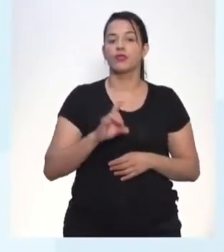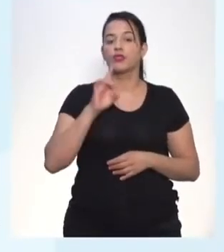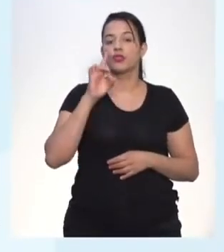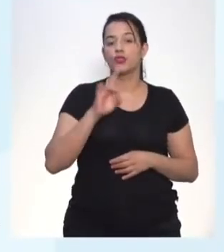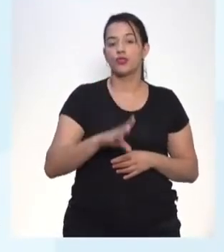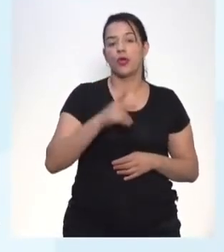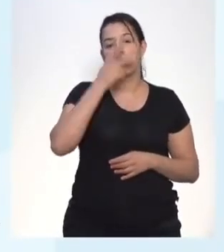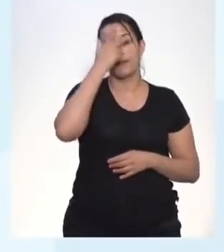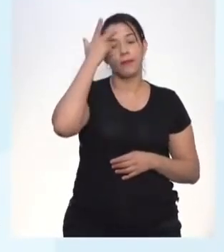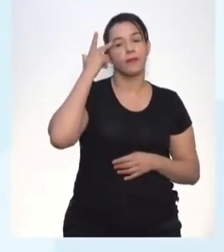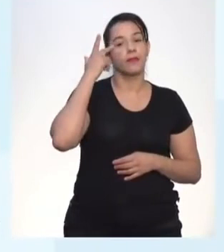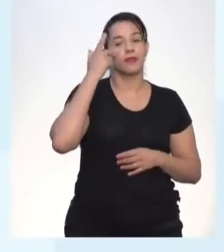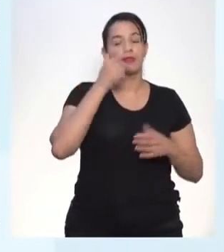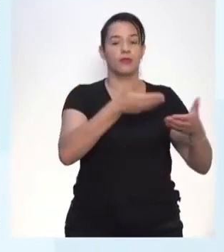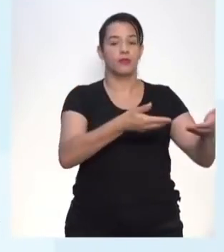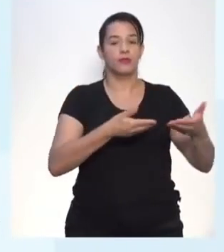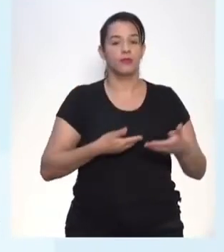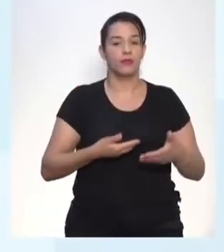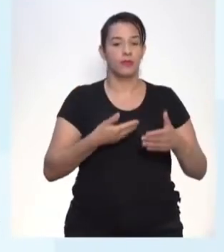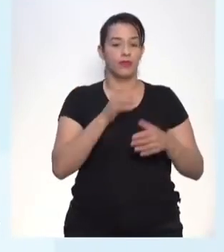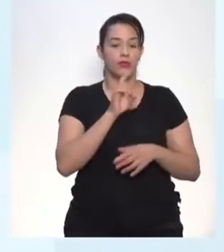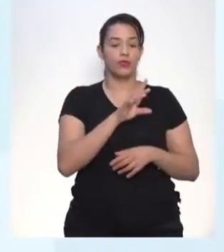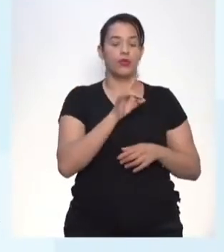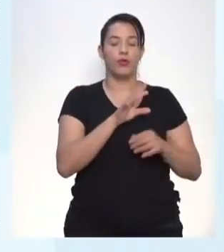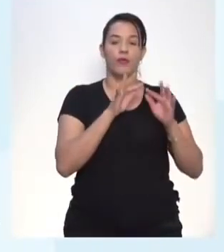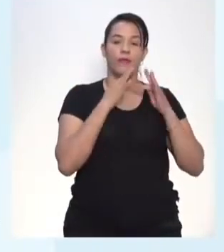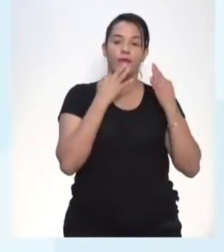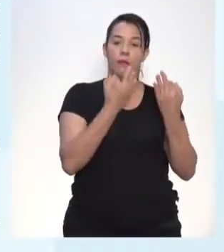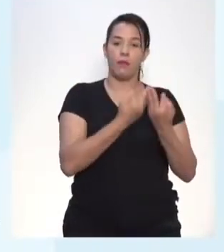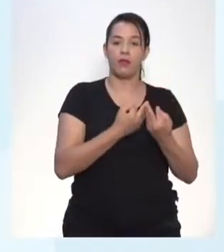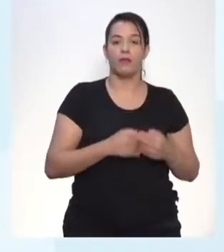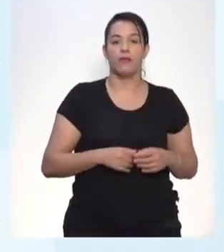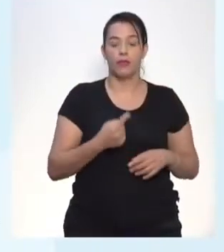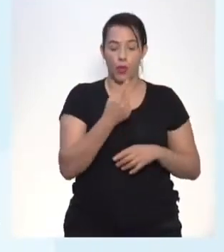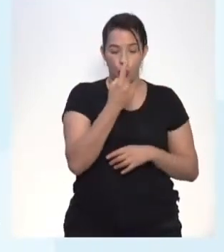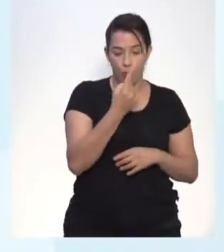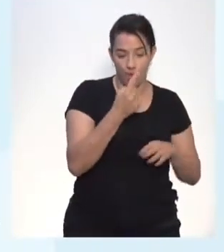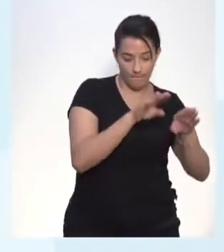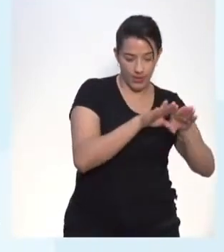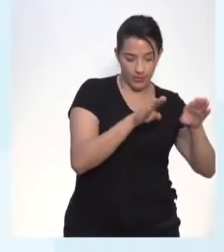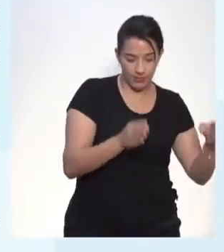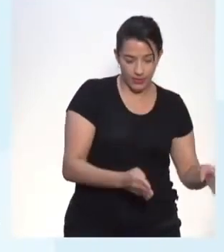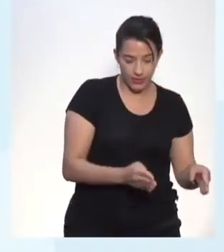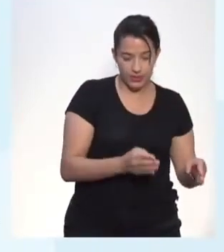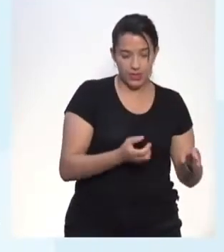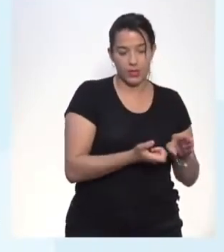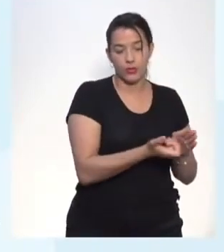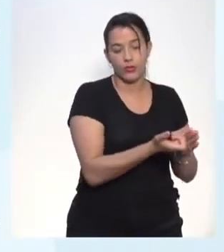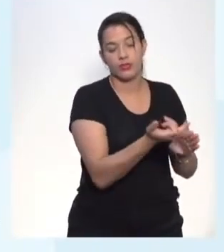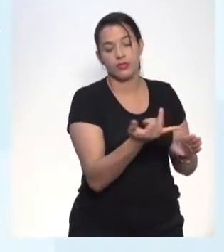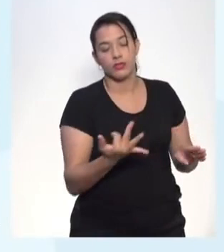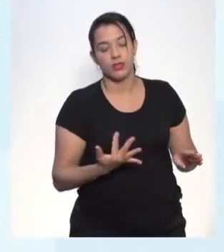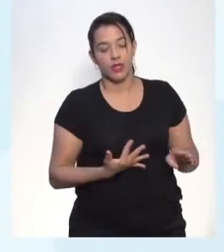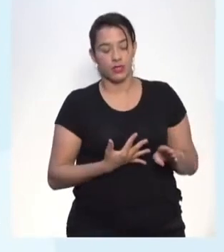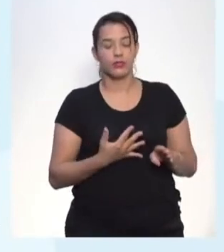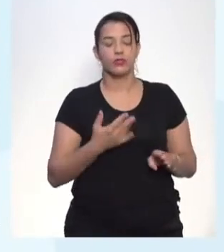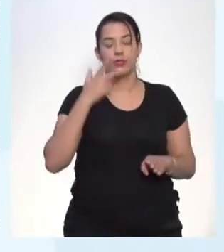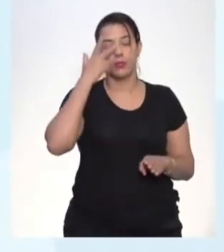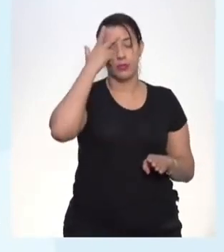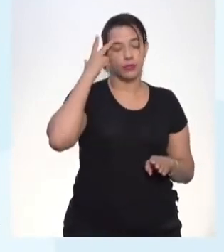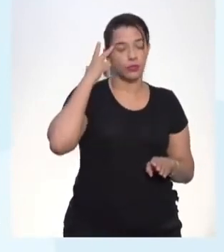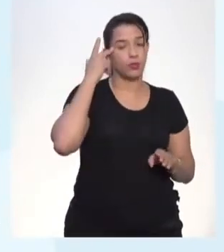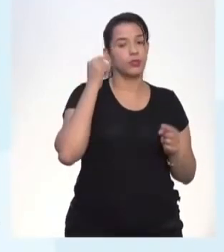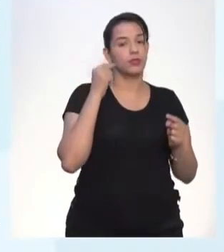convidados de uma mesma família. Ó, só pode ter numa mesa a mesma quantidade, no caso, tem que ser da mesma